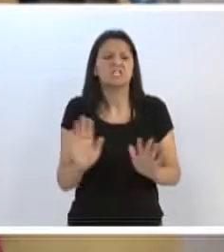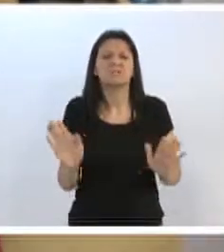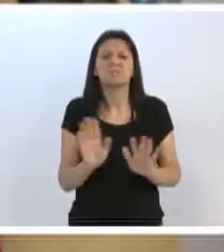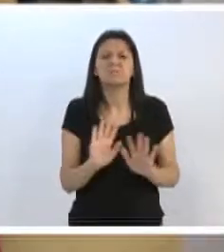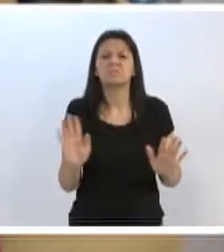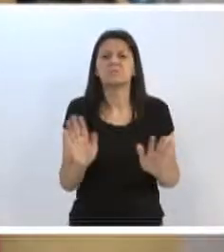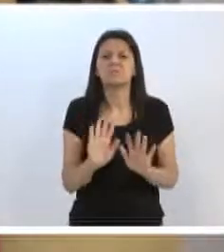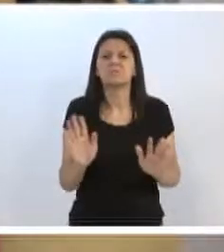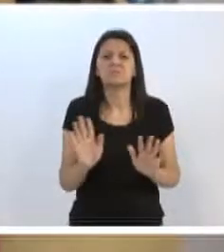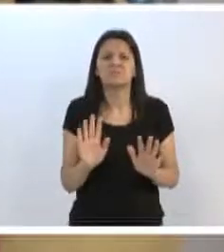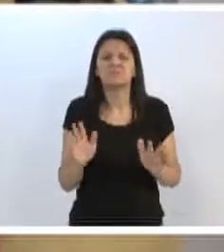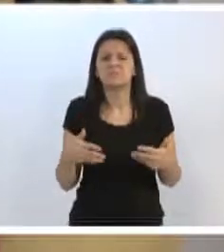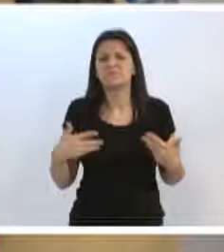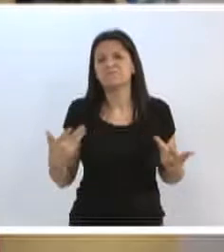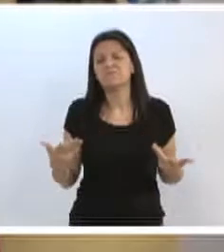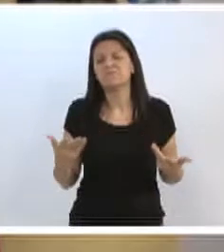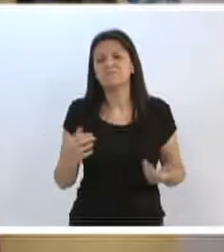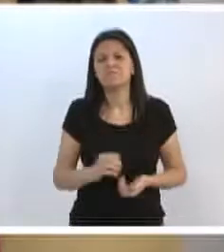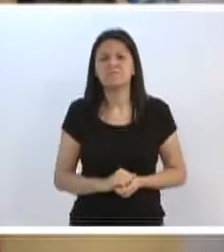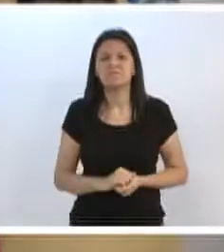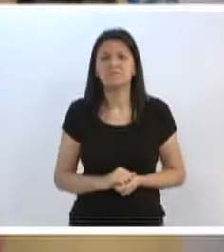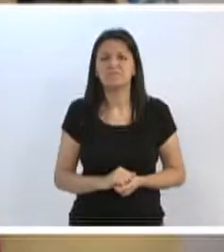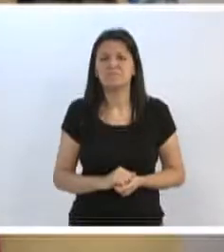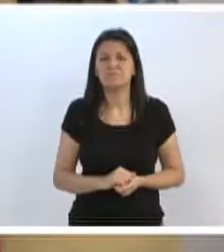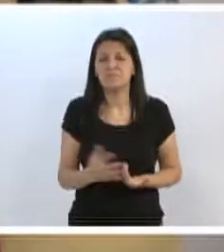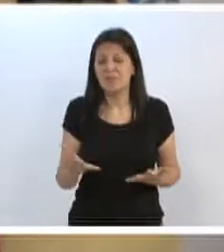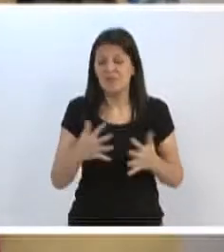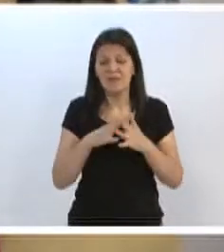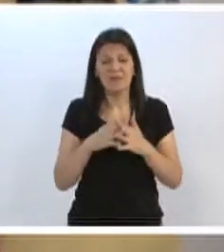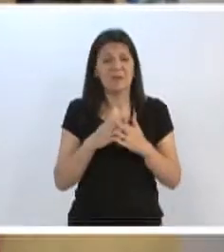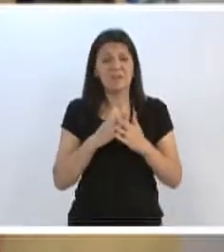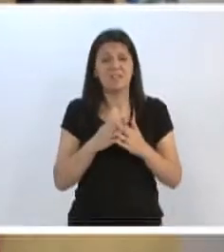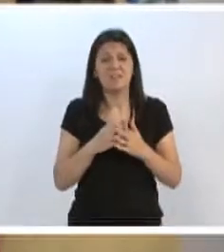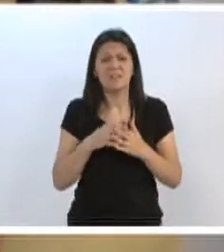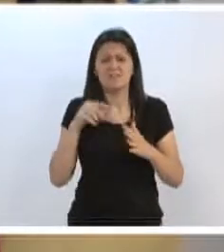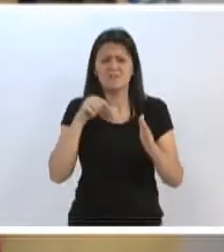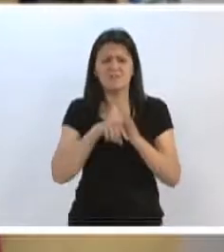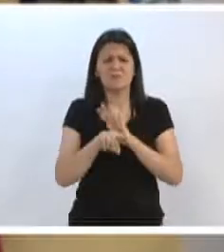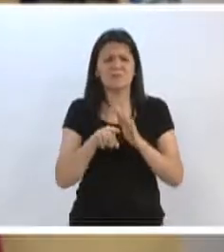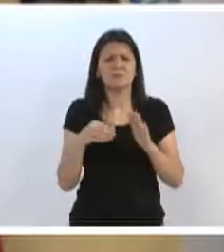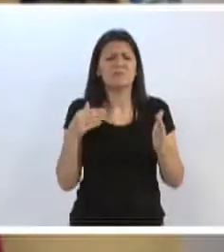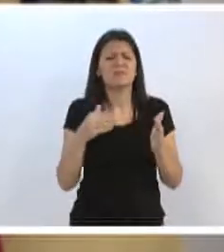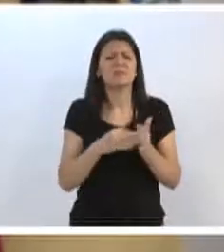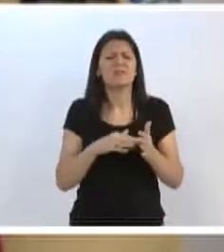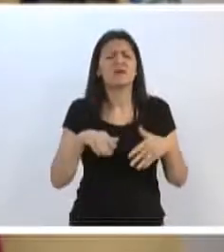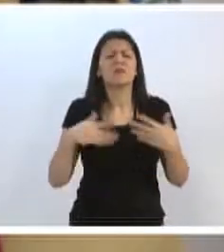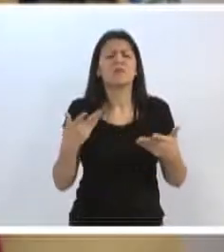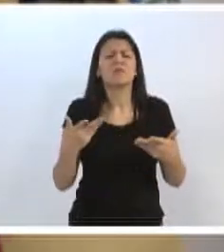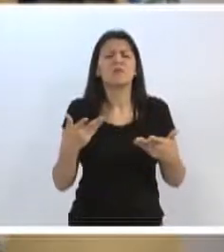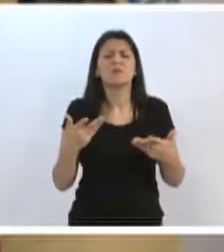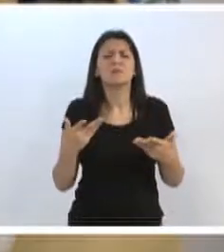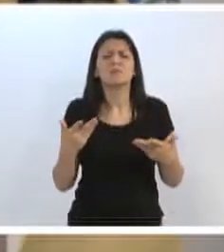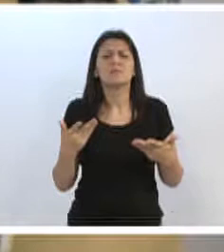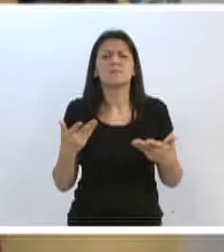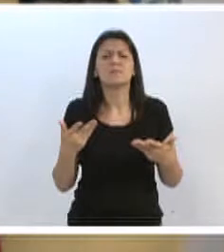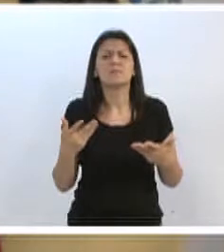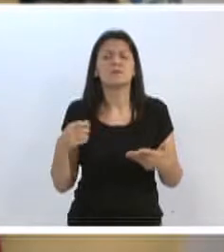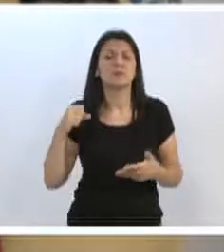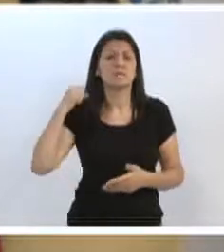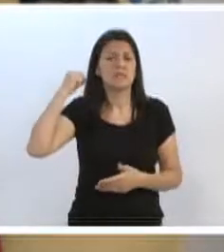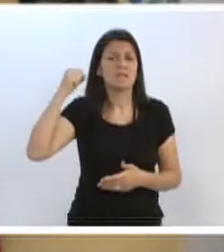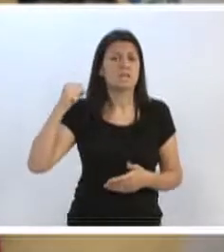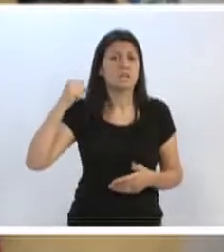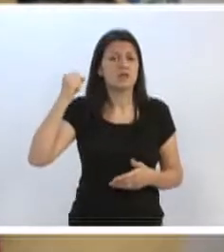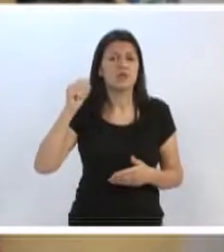na verdade, as situações? Com uma situação complicada que a gente pergunta até que ponto não fere a tripartição dos poderes. Senadores que votaram